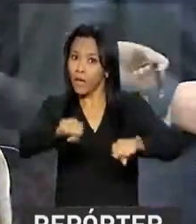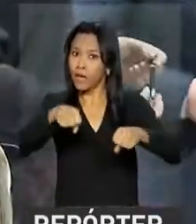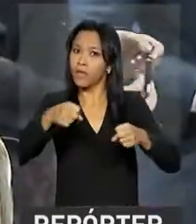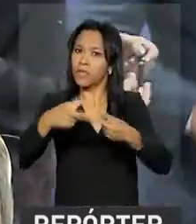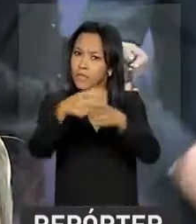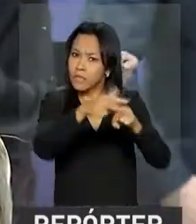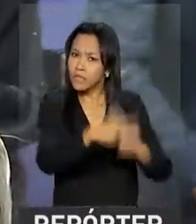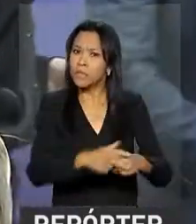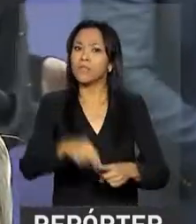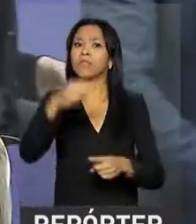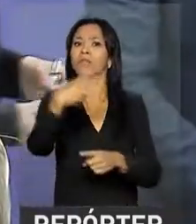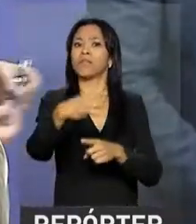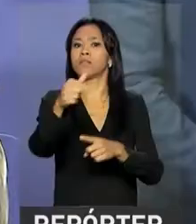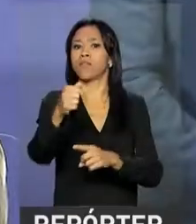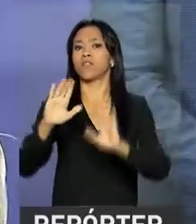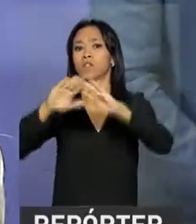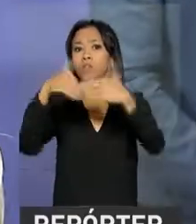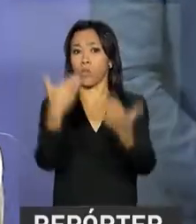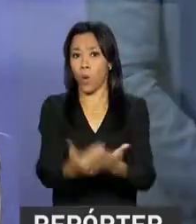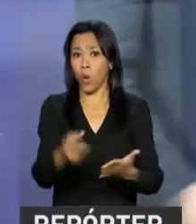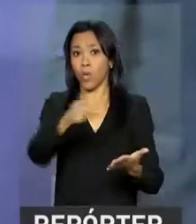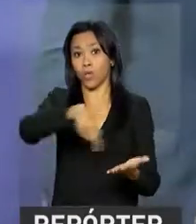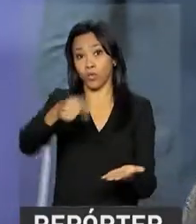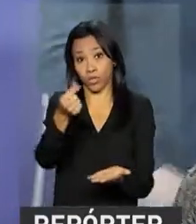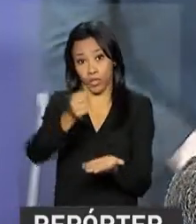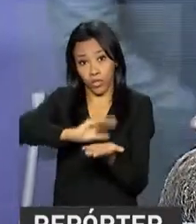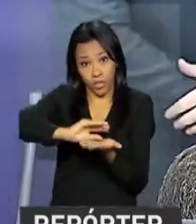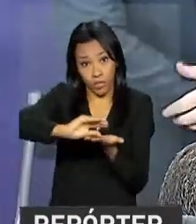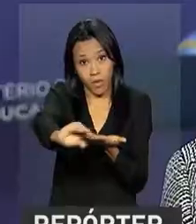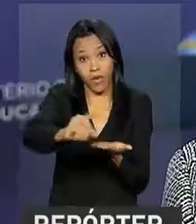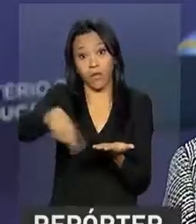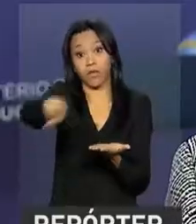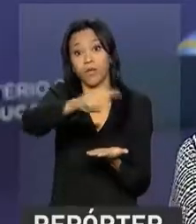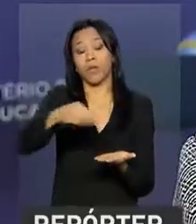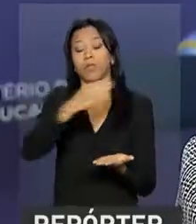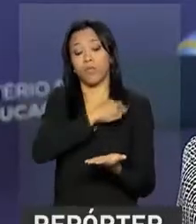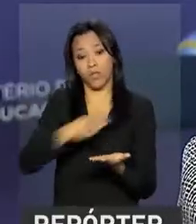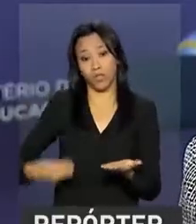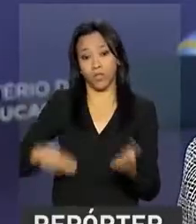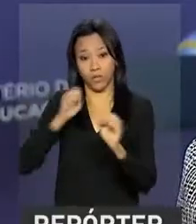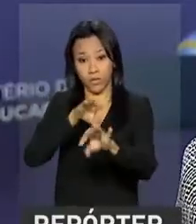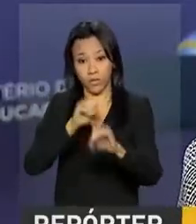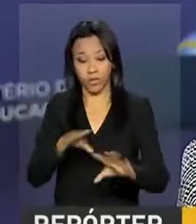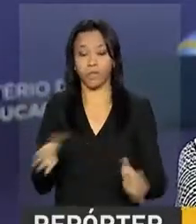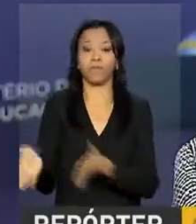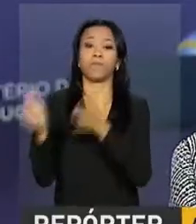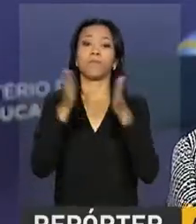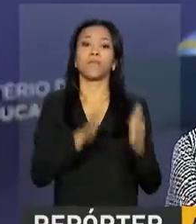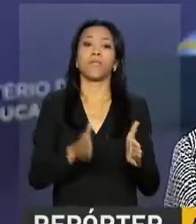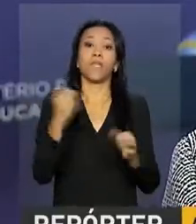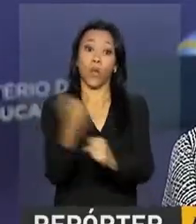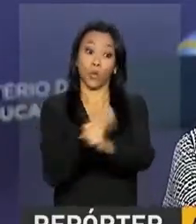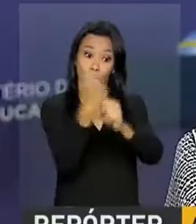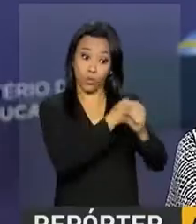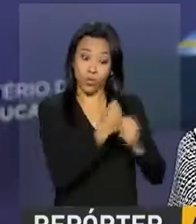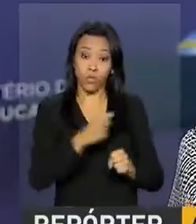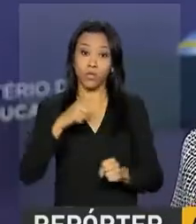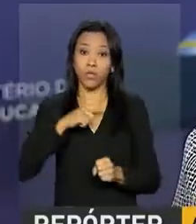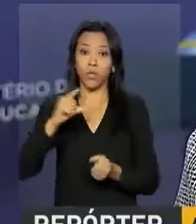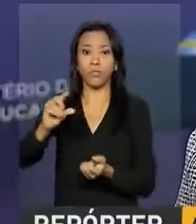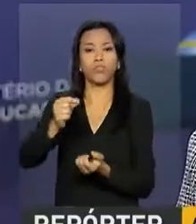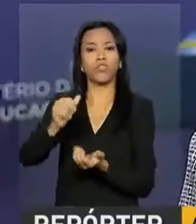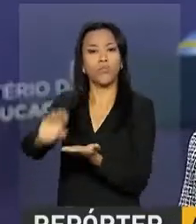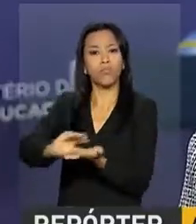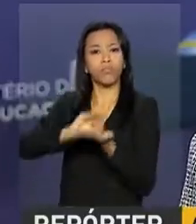37 delas com os recursos liberados pelo Ministério da Educação. Além da parte de obra, nós vamos receber também recurso para fazer